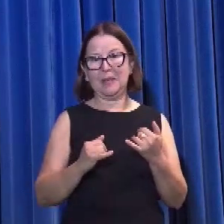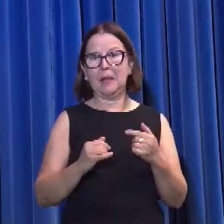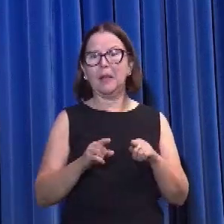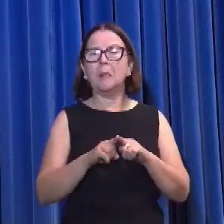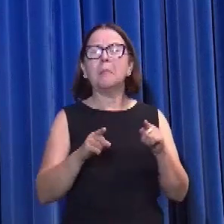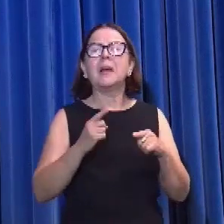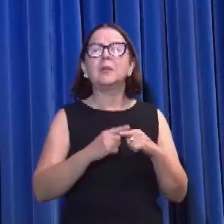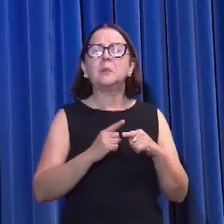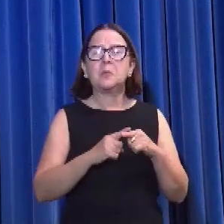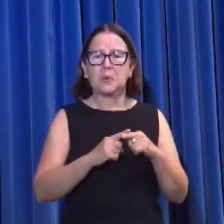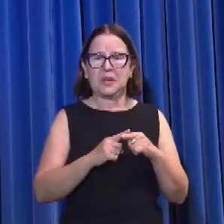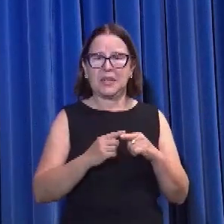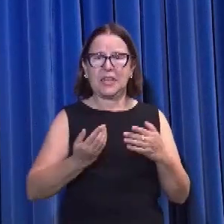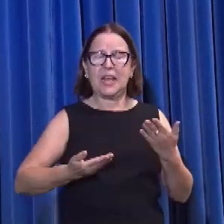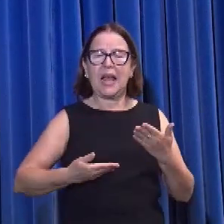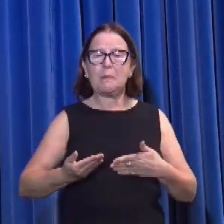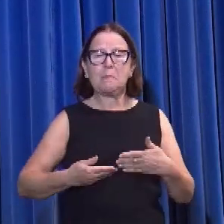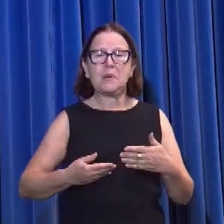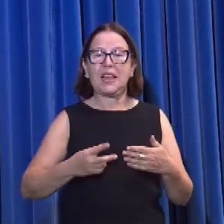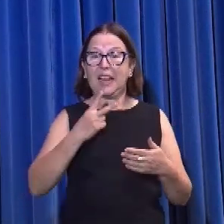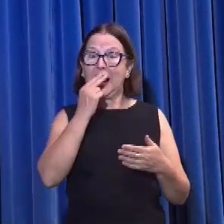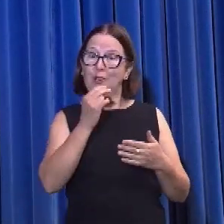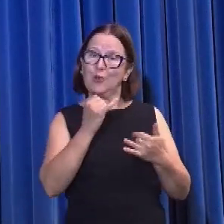Cristo que está nele.